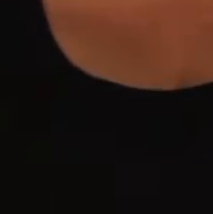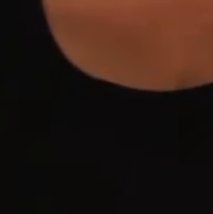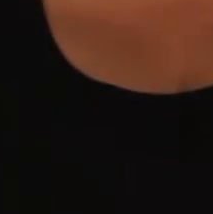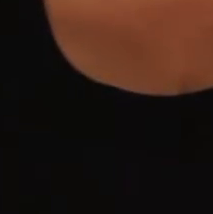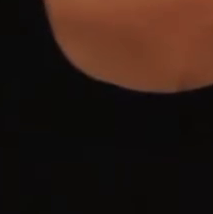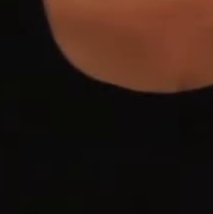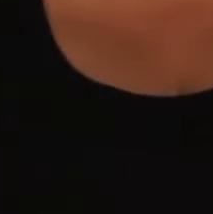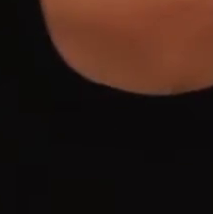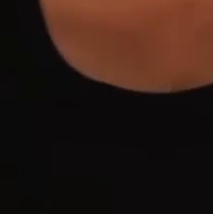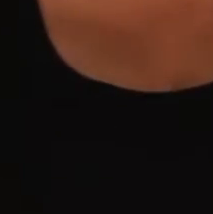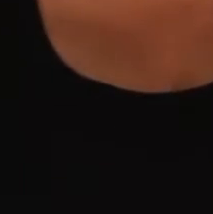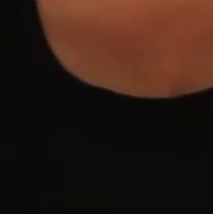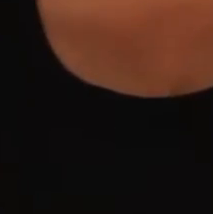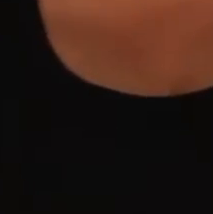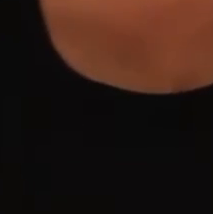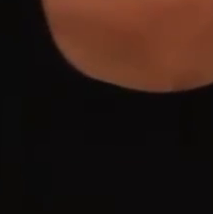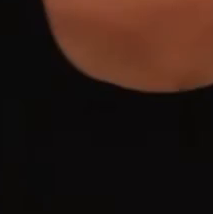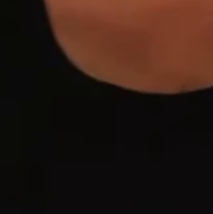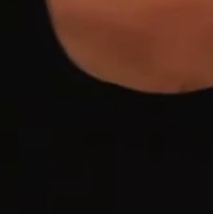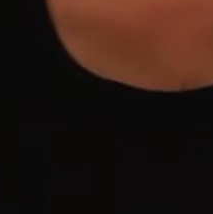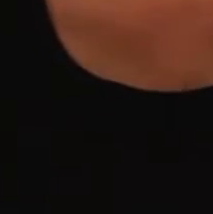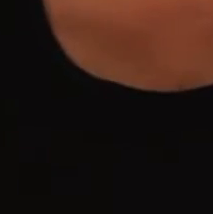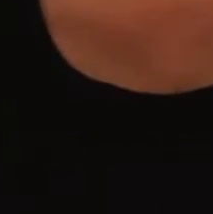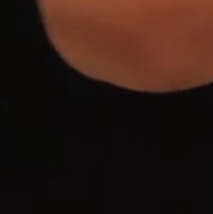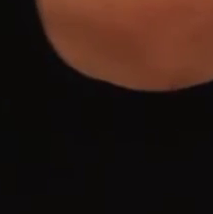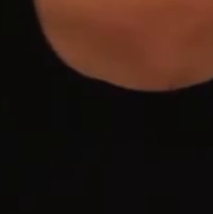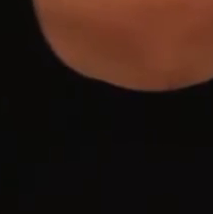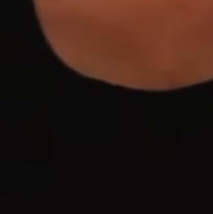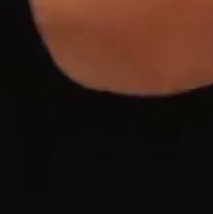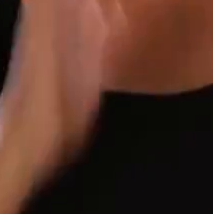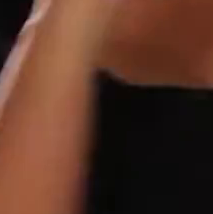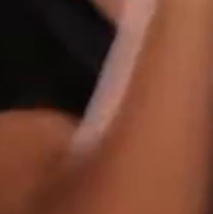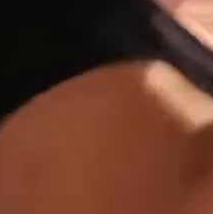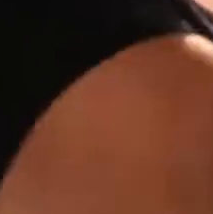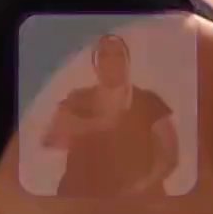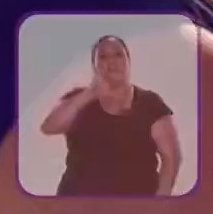Vamos juntos tirar o preconceito e superar os desafios.